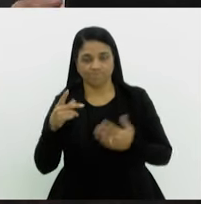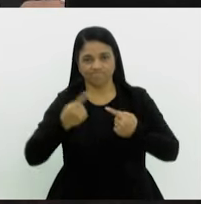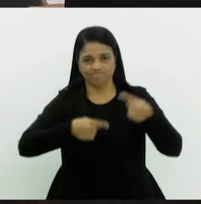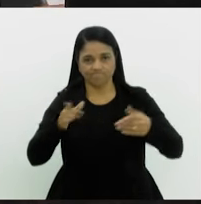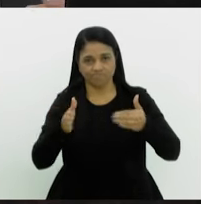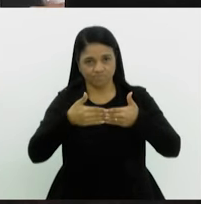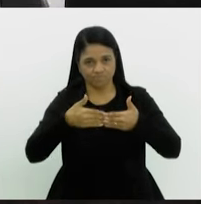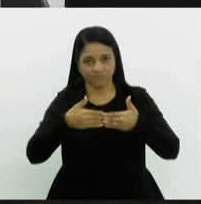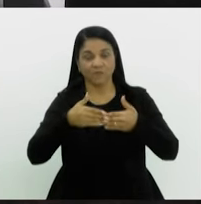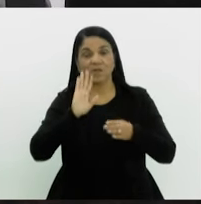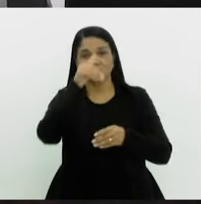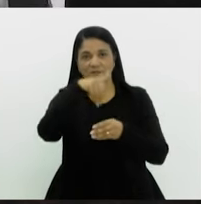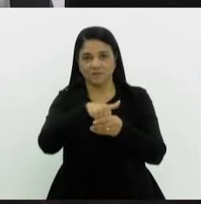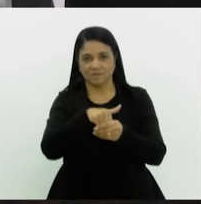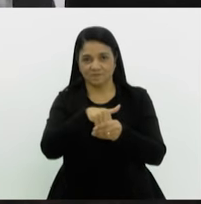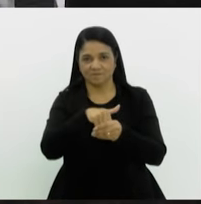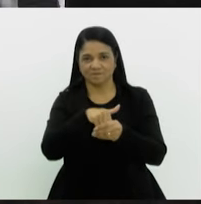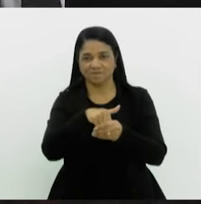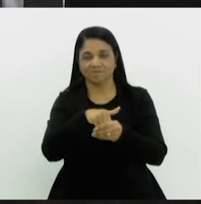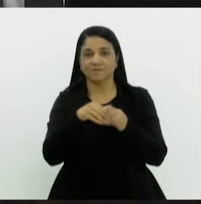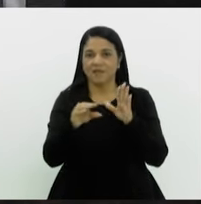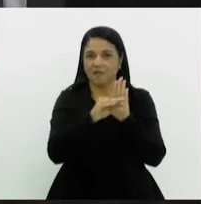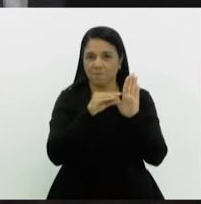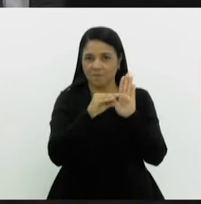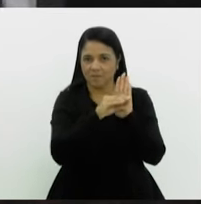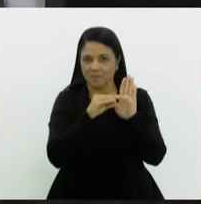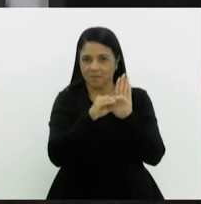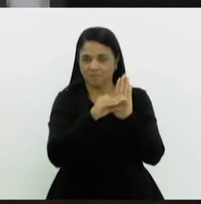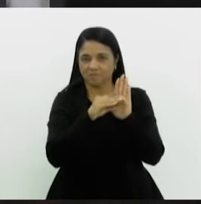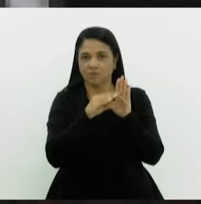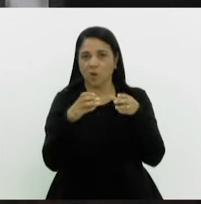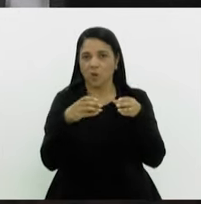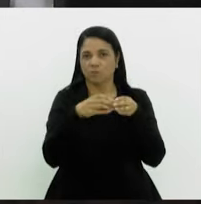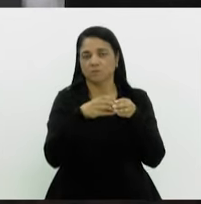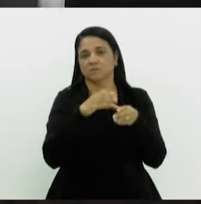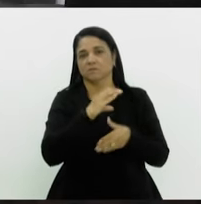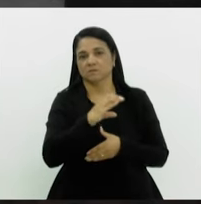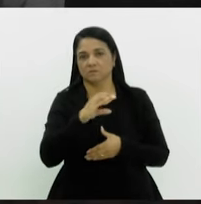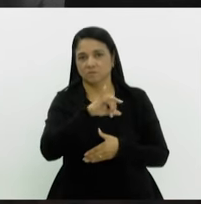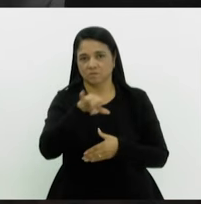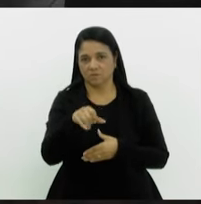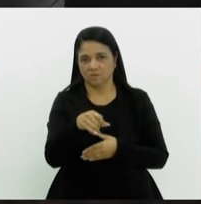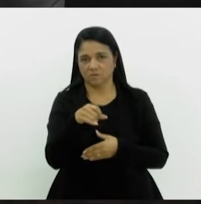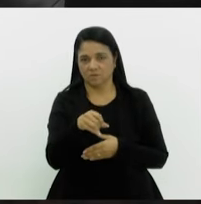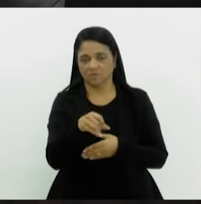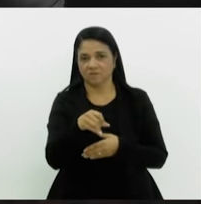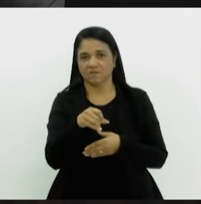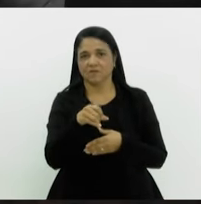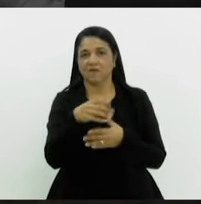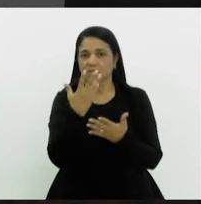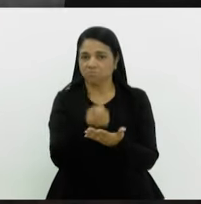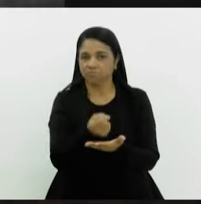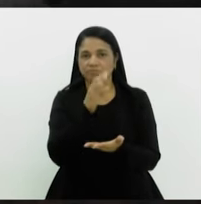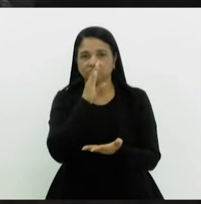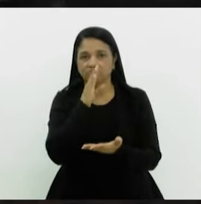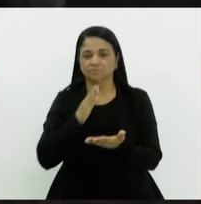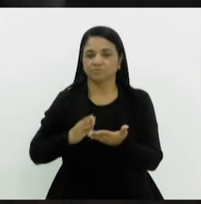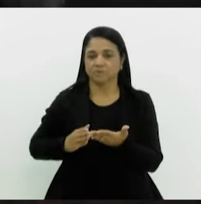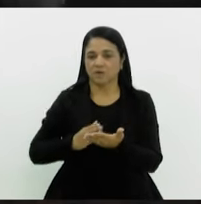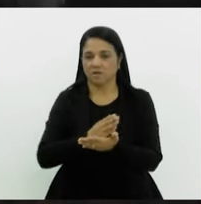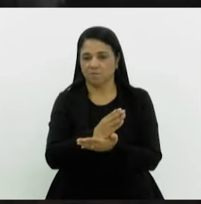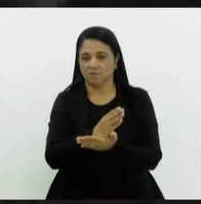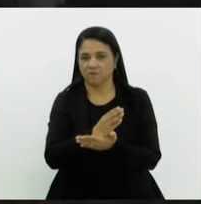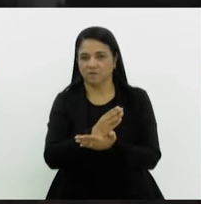discussão. Em votação, a emenda da Comissão de Constituição e Justiça. Senhores que aprovam, permaneçam como